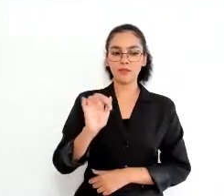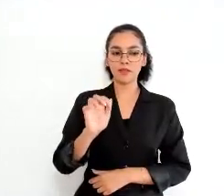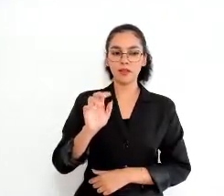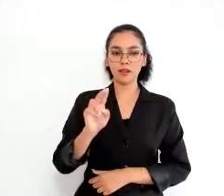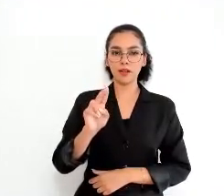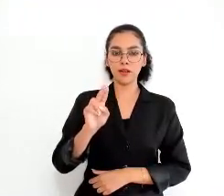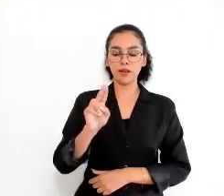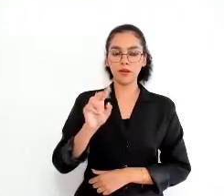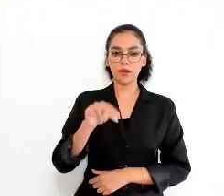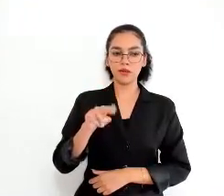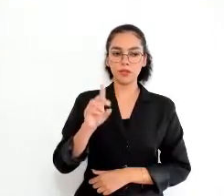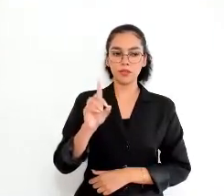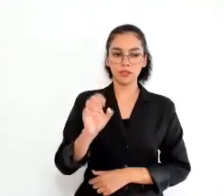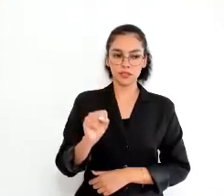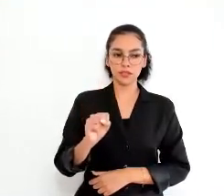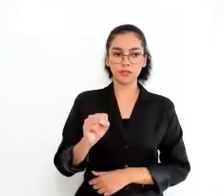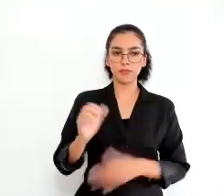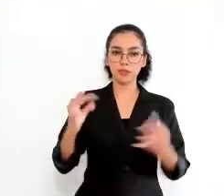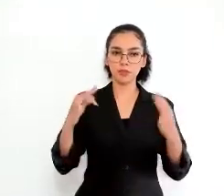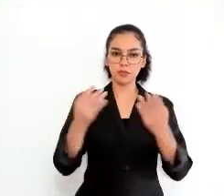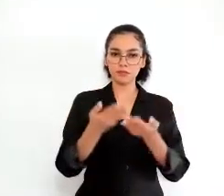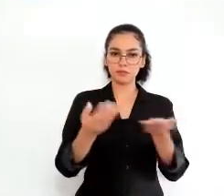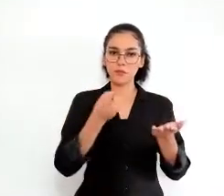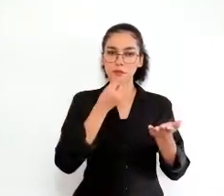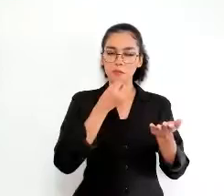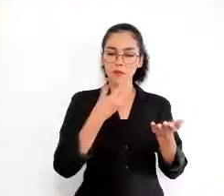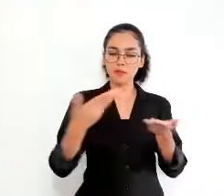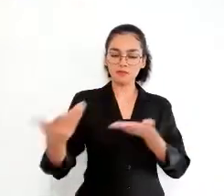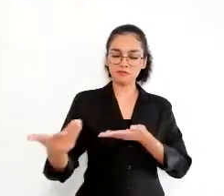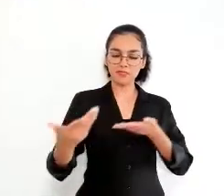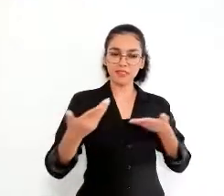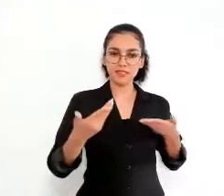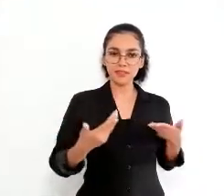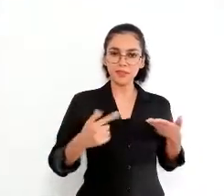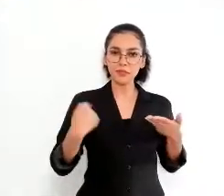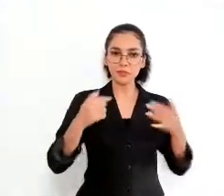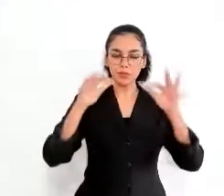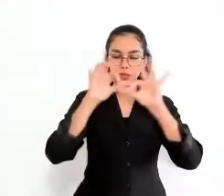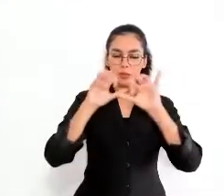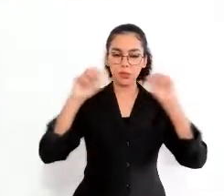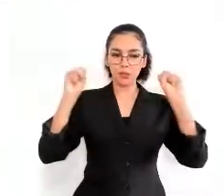Sejam todos muito bem-vindos à nossa Corte de Justiça.